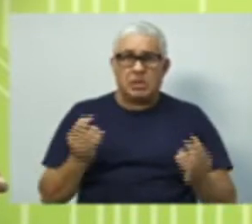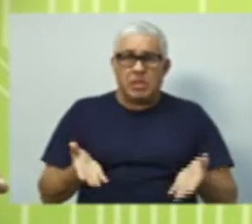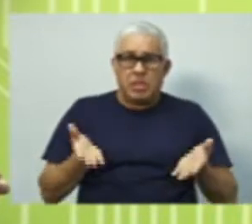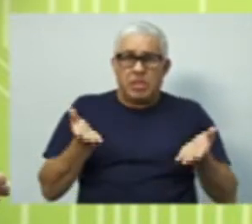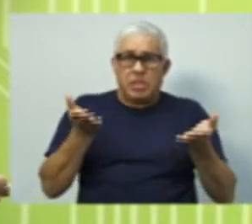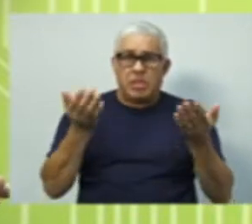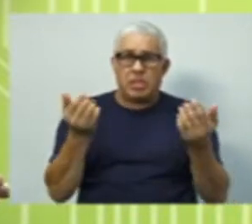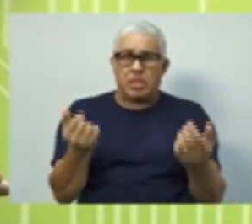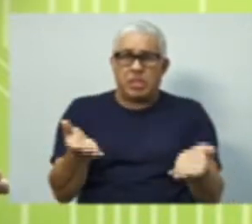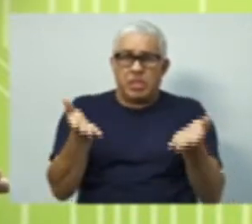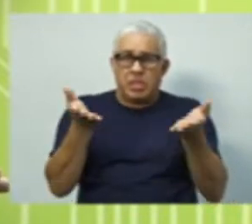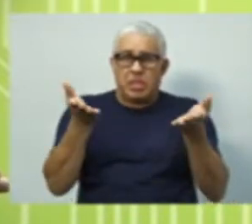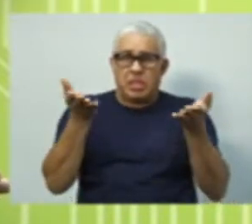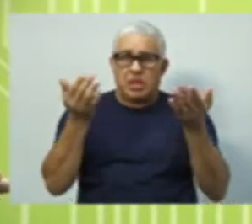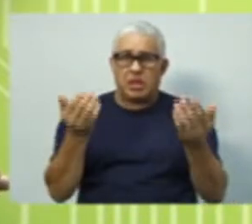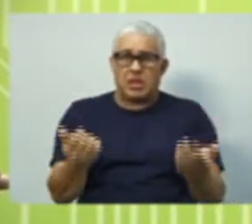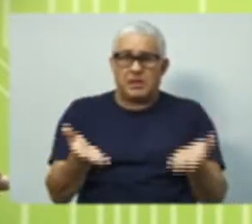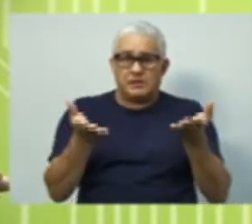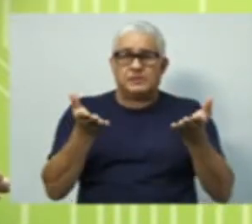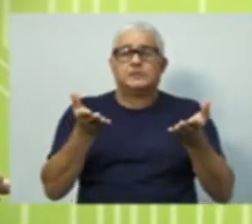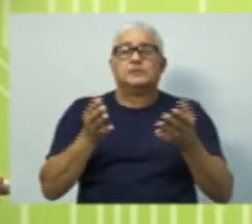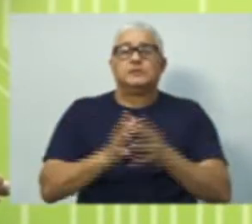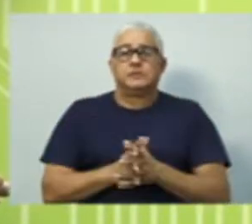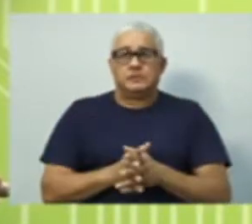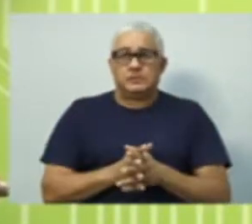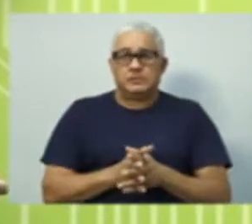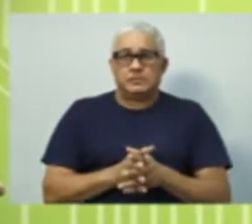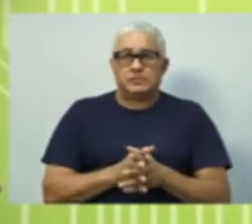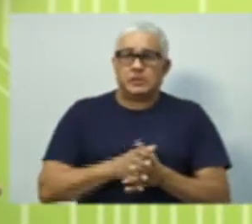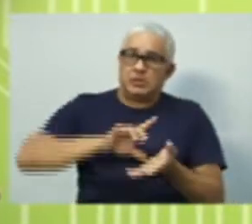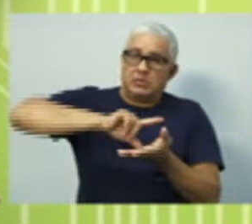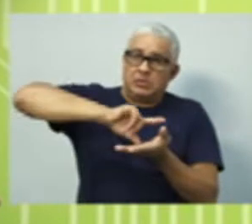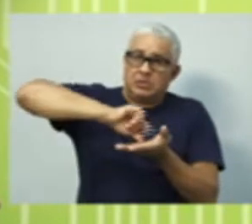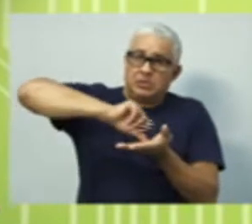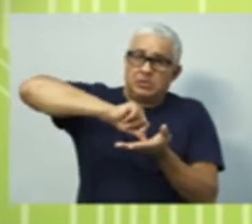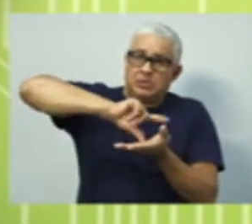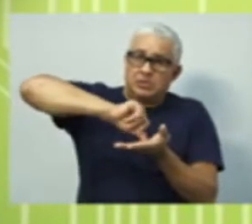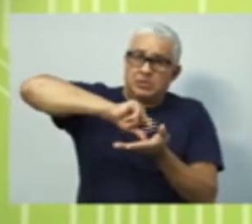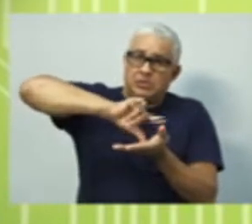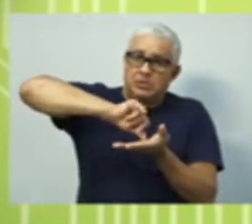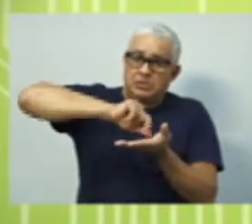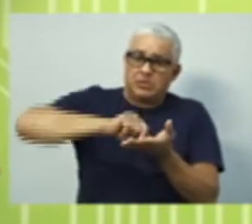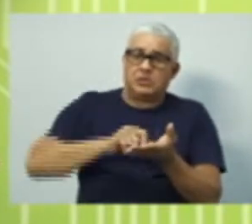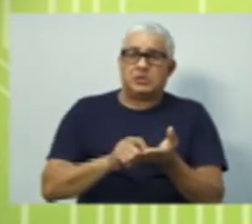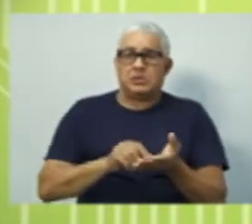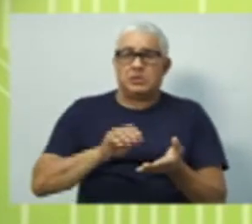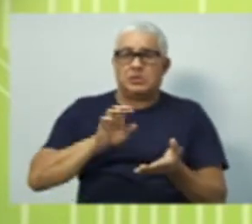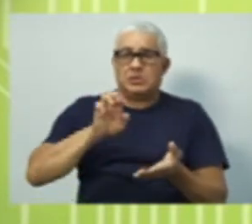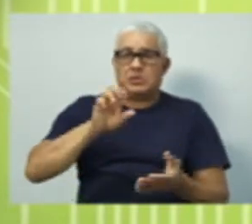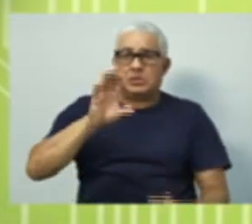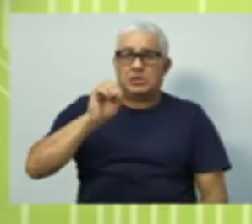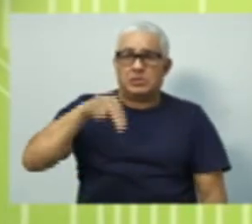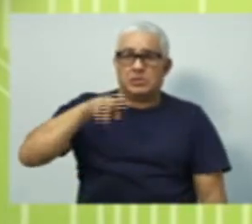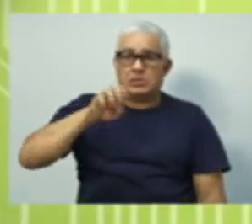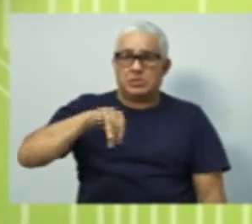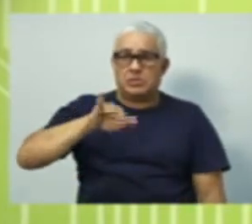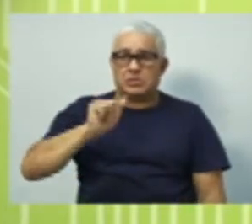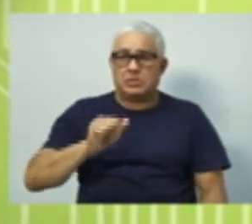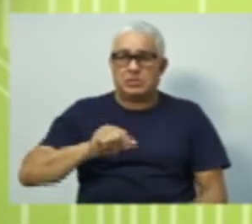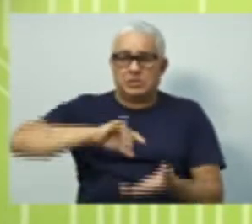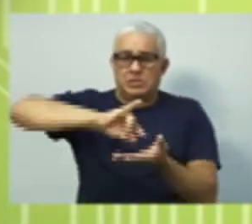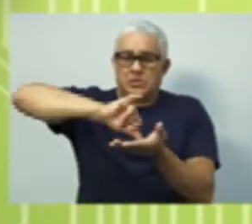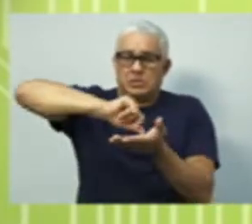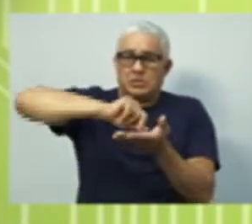flexível. Principalmente quando se vive na economia capitalista, tem situações que vão começar a acontecer, vão surgir, influências às vezes até de um meio externo